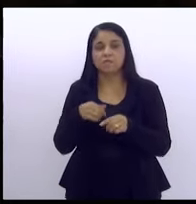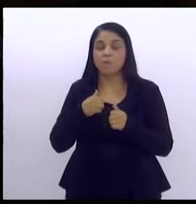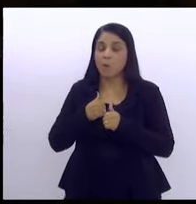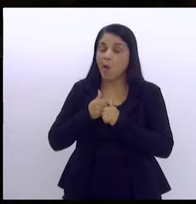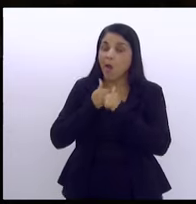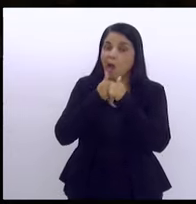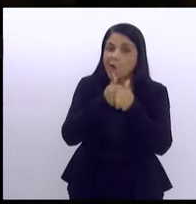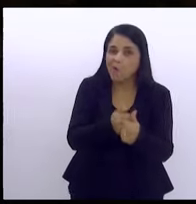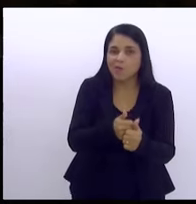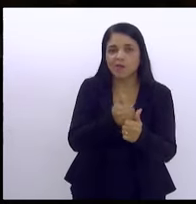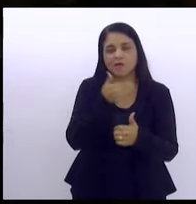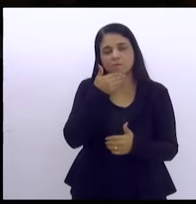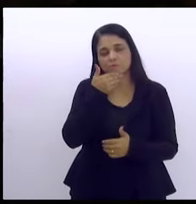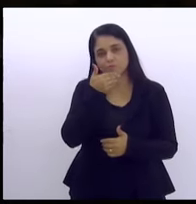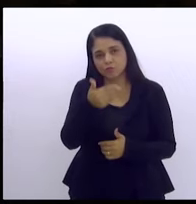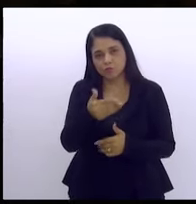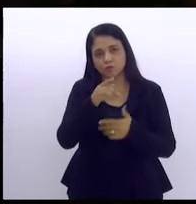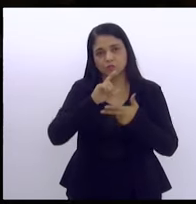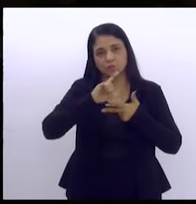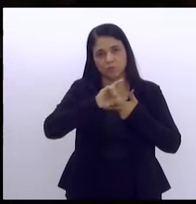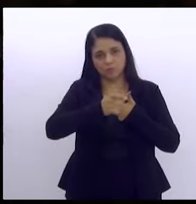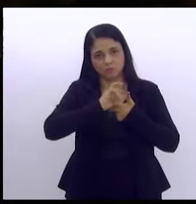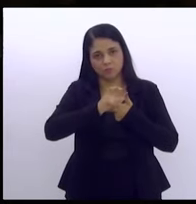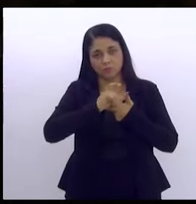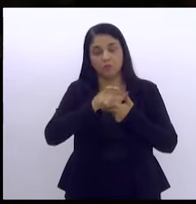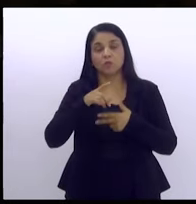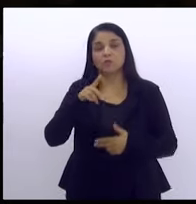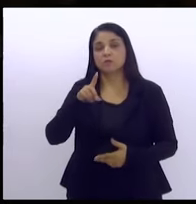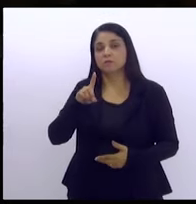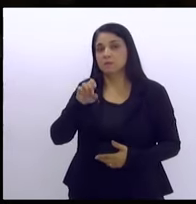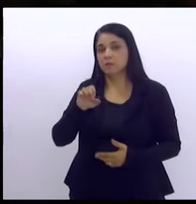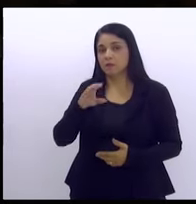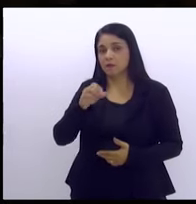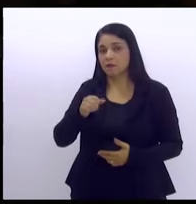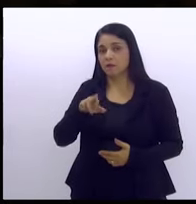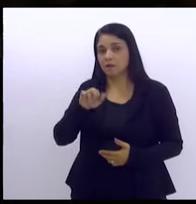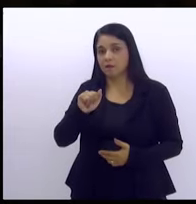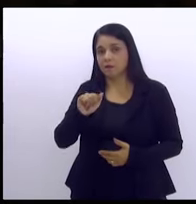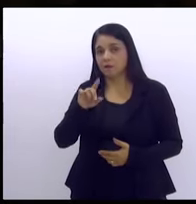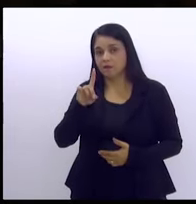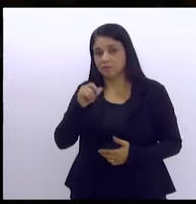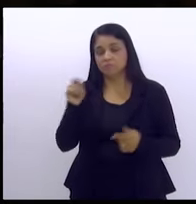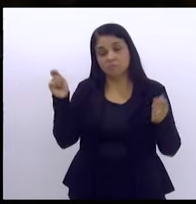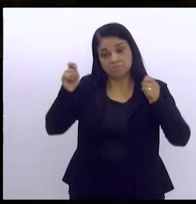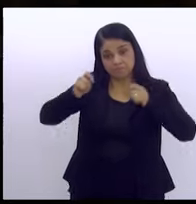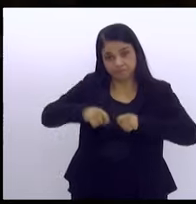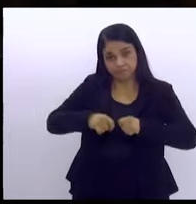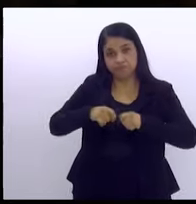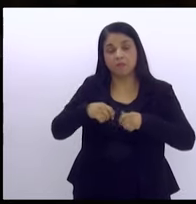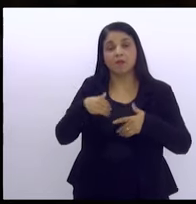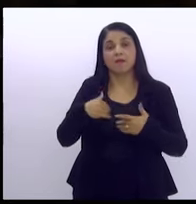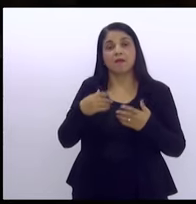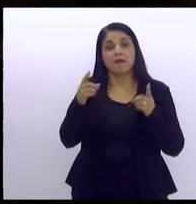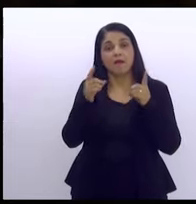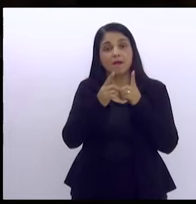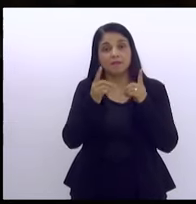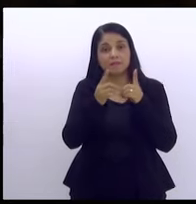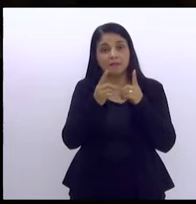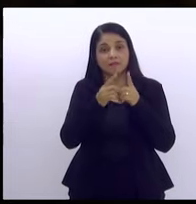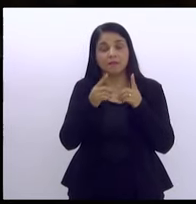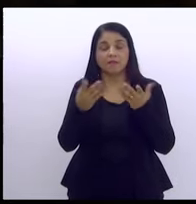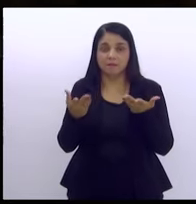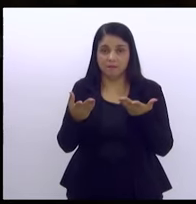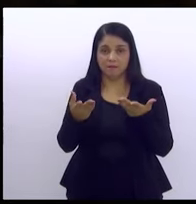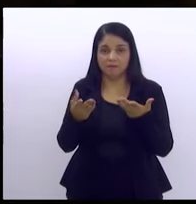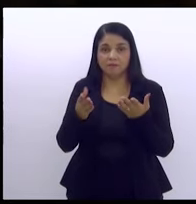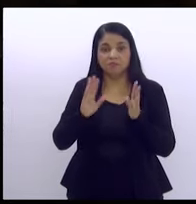acompanhar junto ao Poder Executivo para que, de fato, o DECRAD tenha essa capacidade de atender essa demanda, que, inclusive, nós sabemos que já está